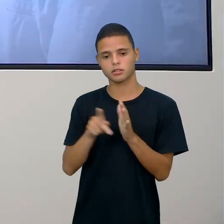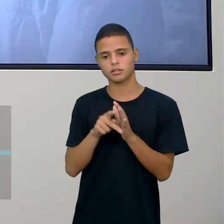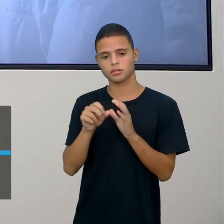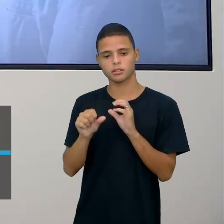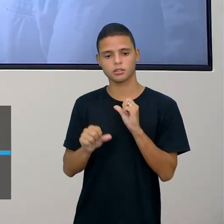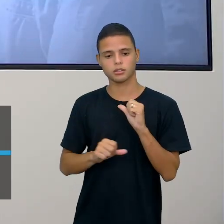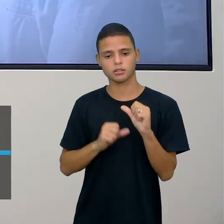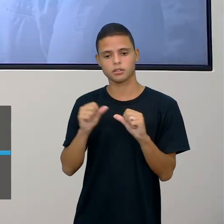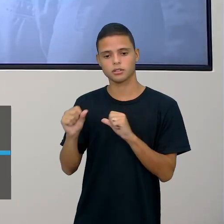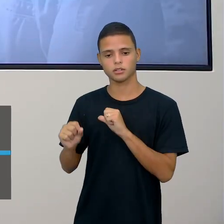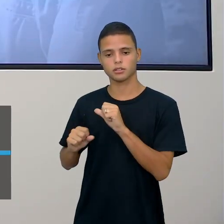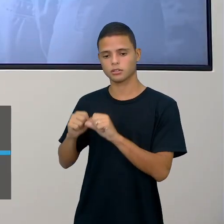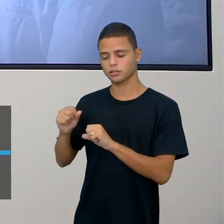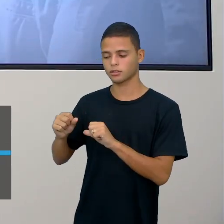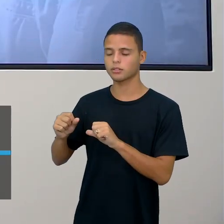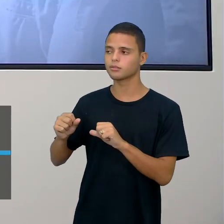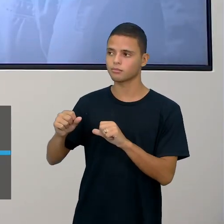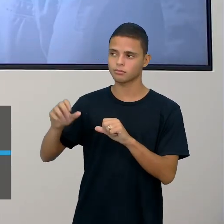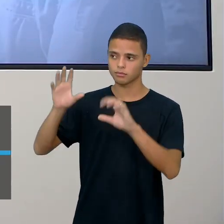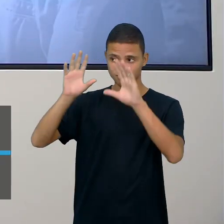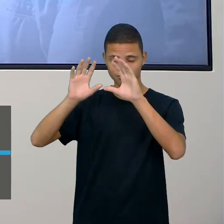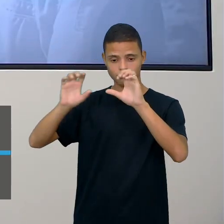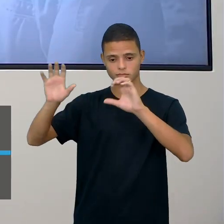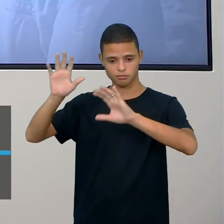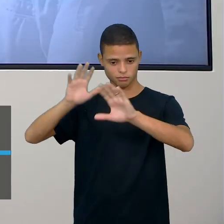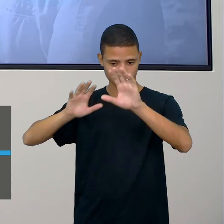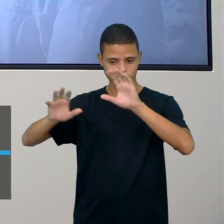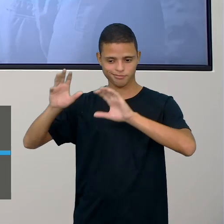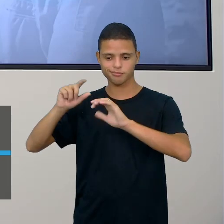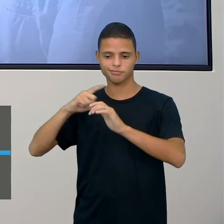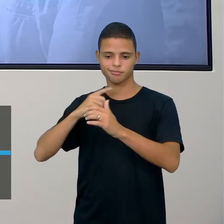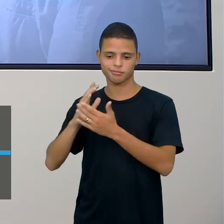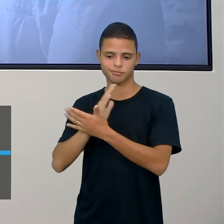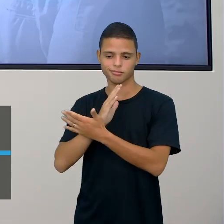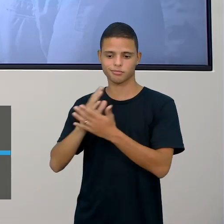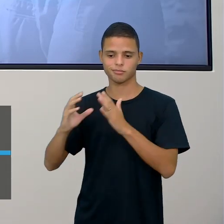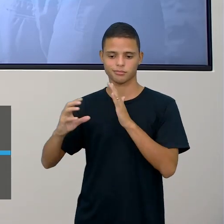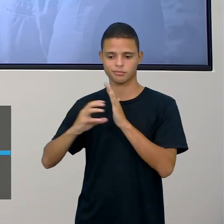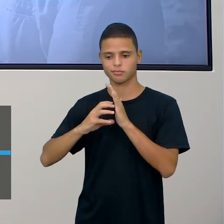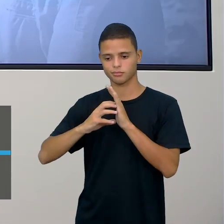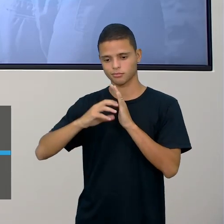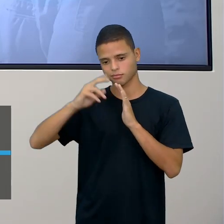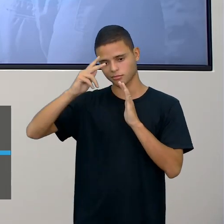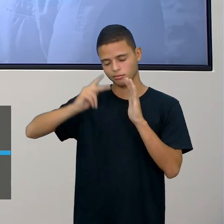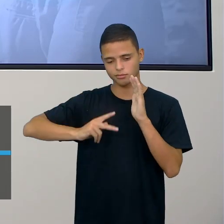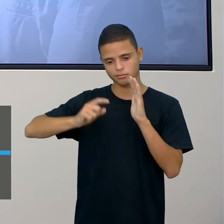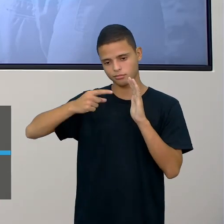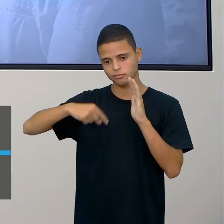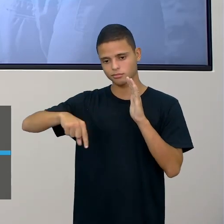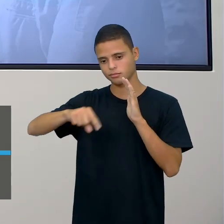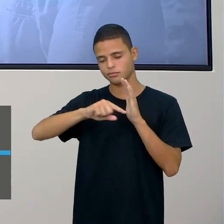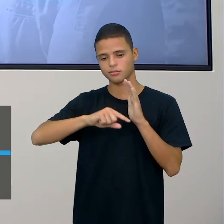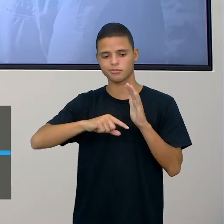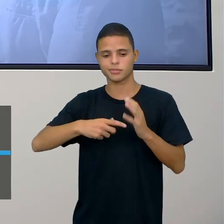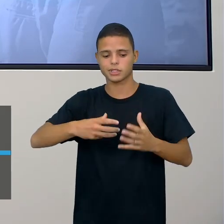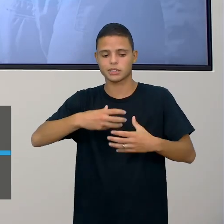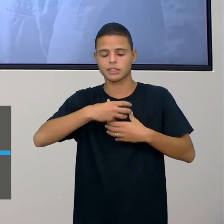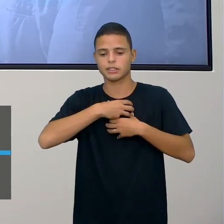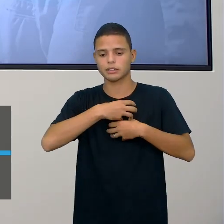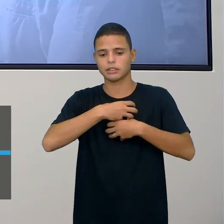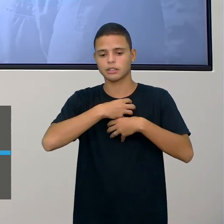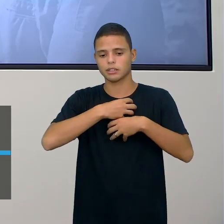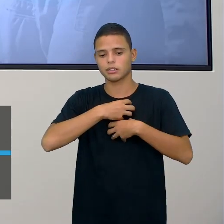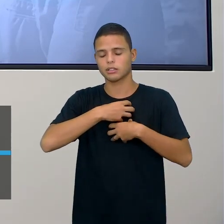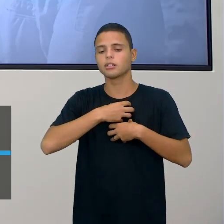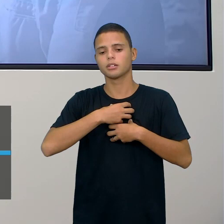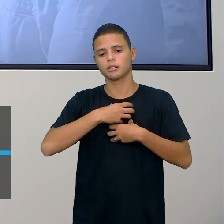mudanças climáticas, que nós somos afetados por elas, né? Então, quanto mais a gente sente na pele essas mudanças,